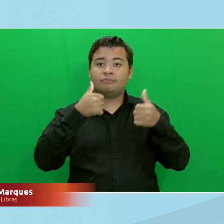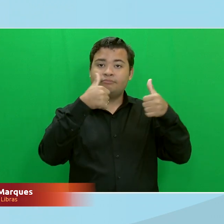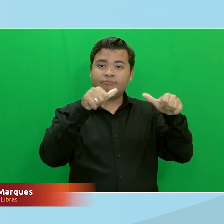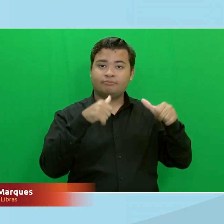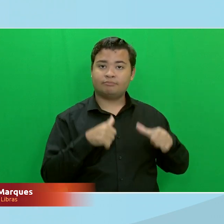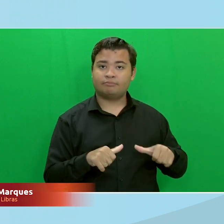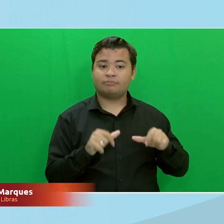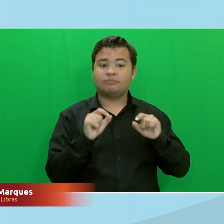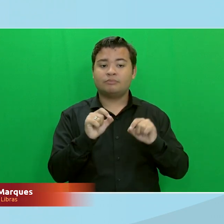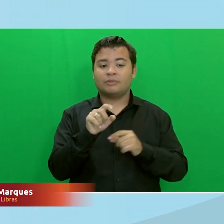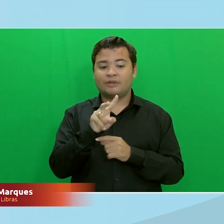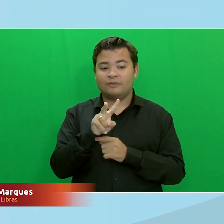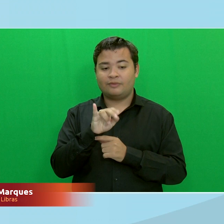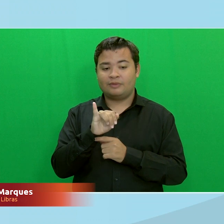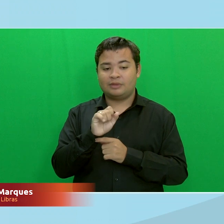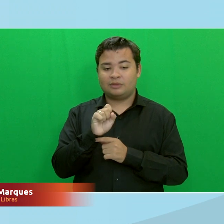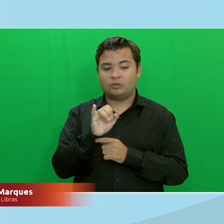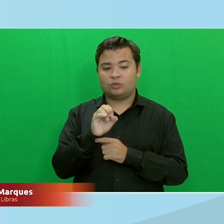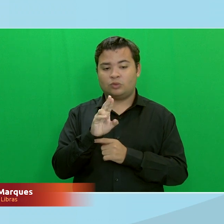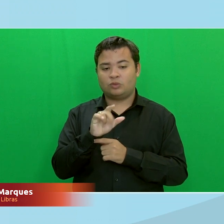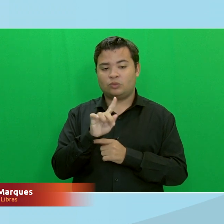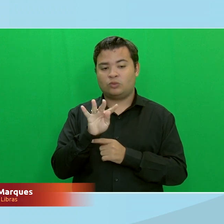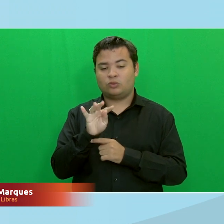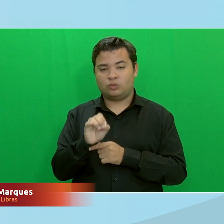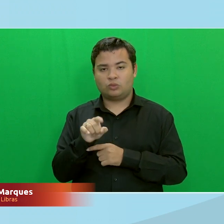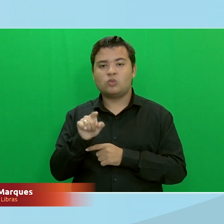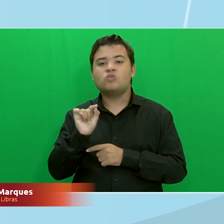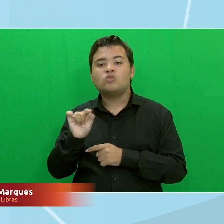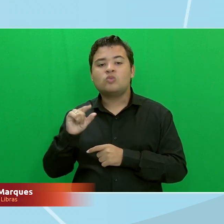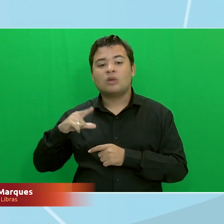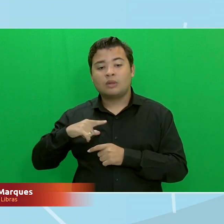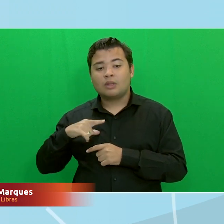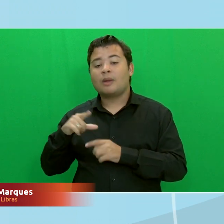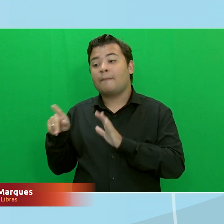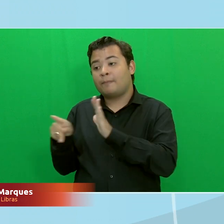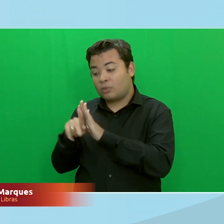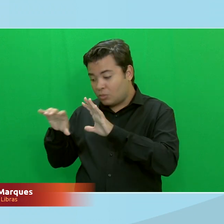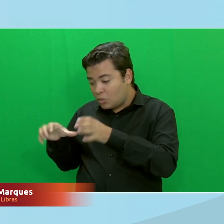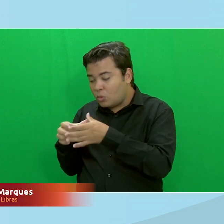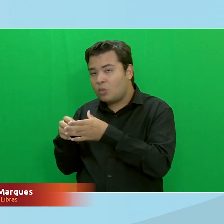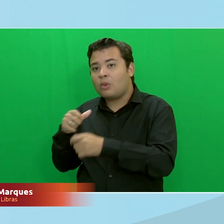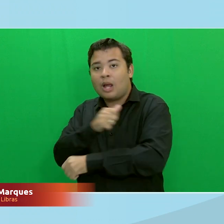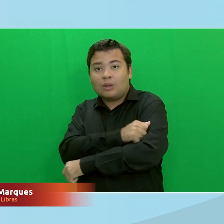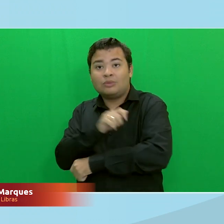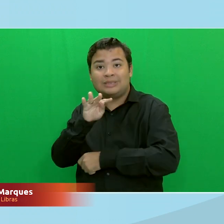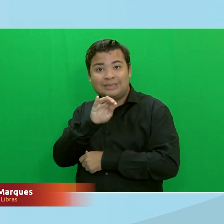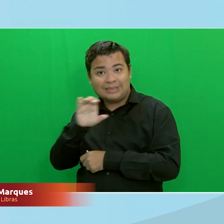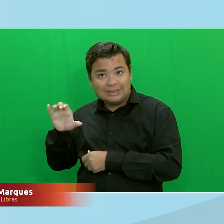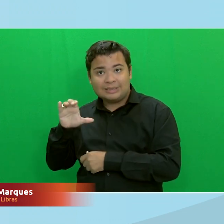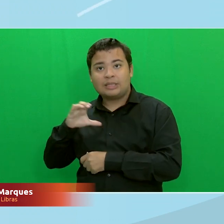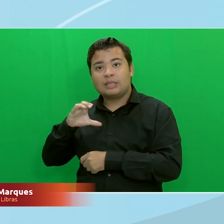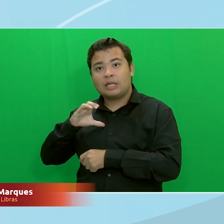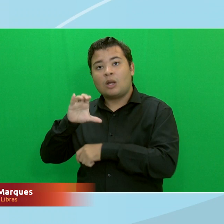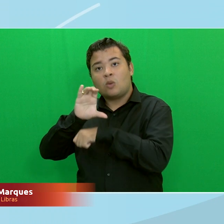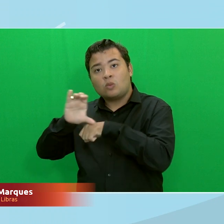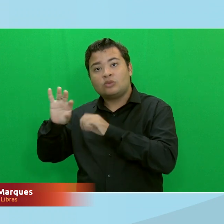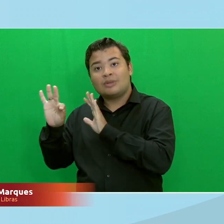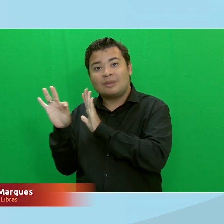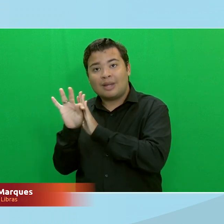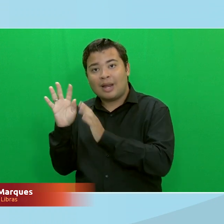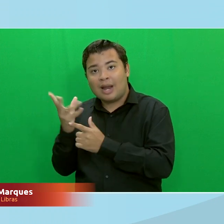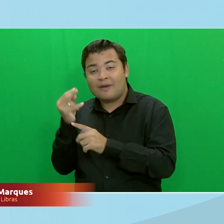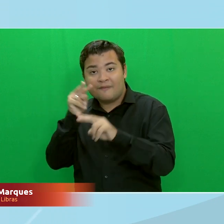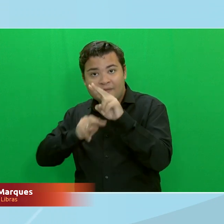exposição Visioculto, com obras resultantes do TCC de alunos do curso técnico em artes